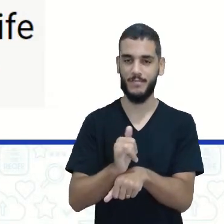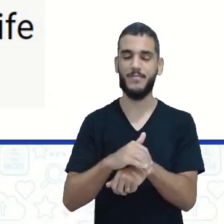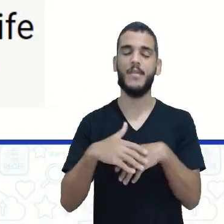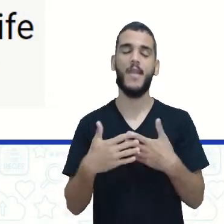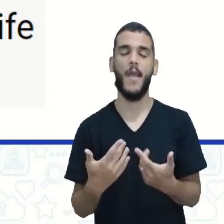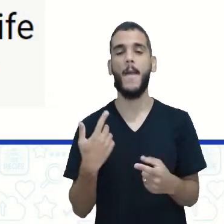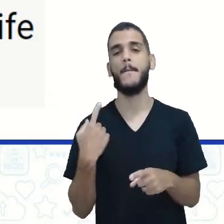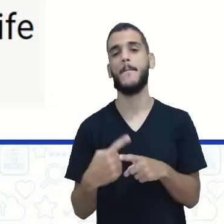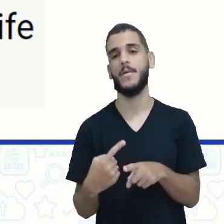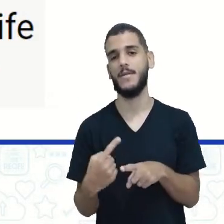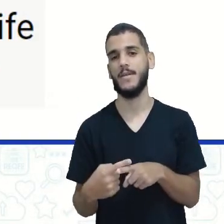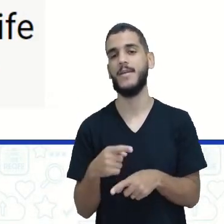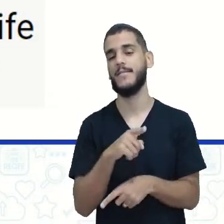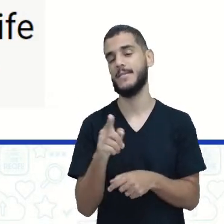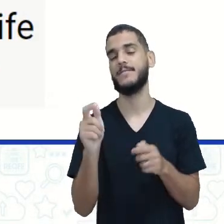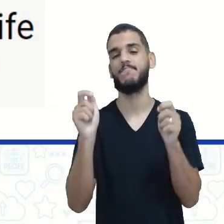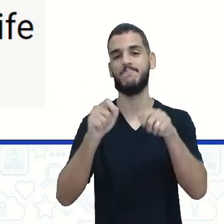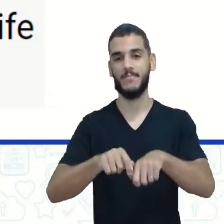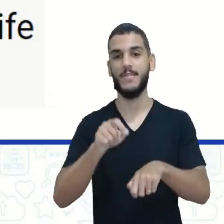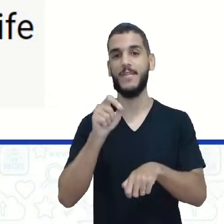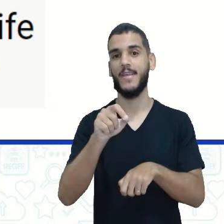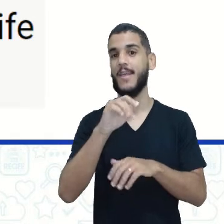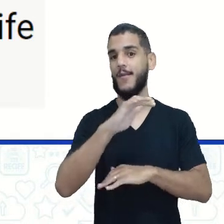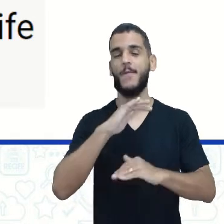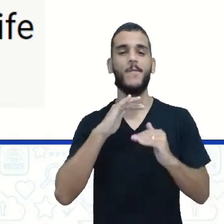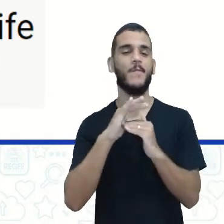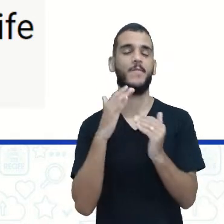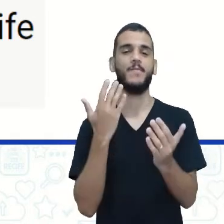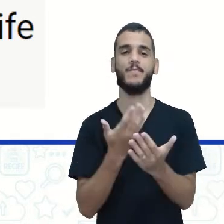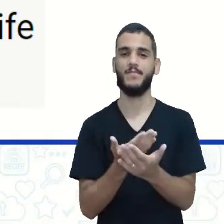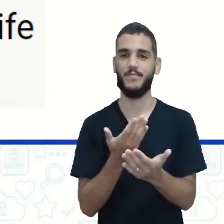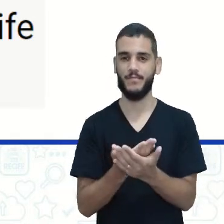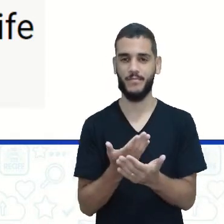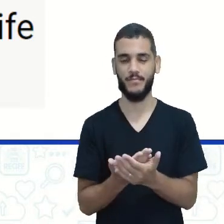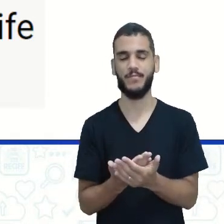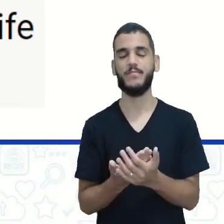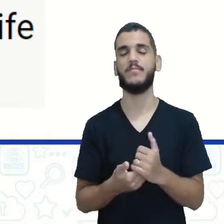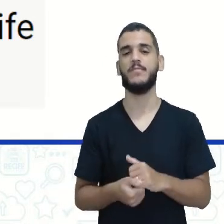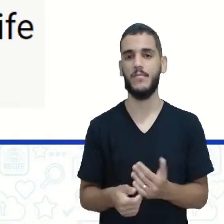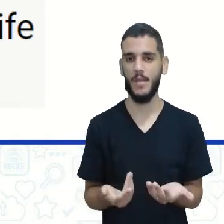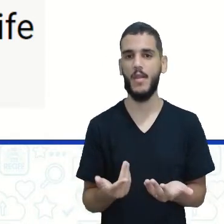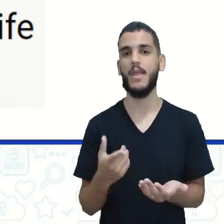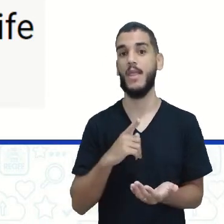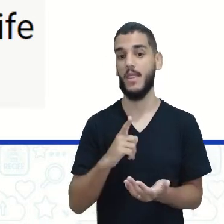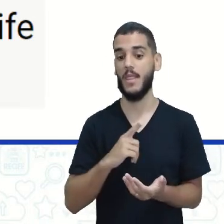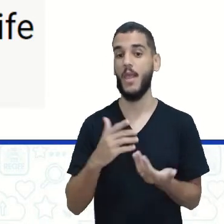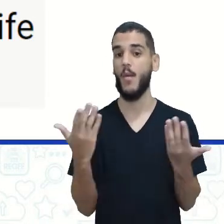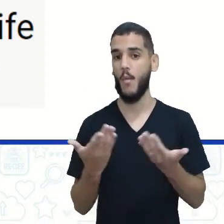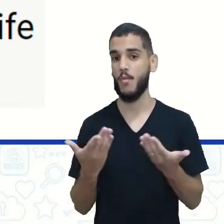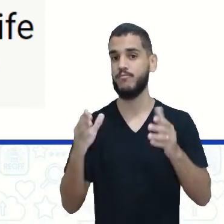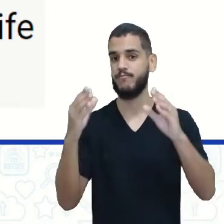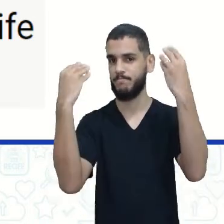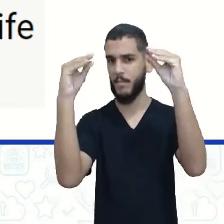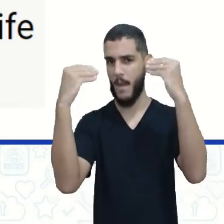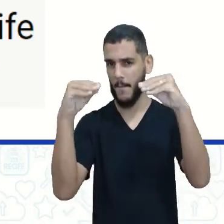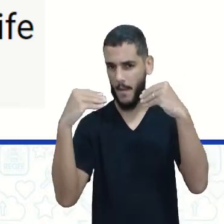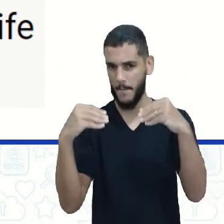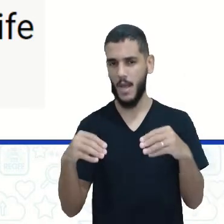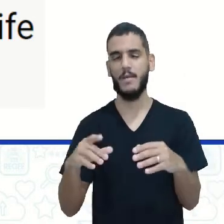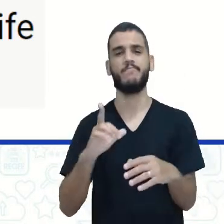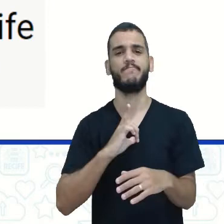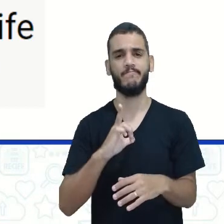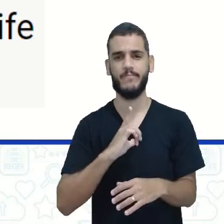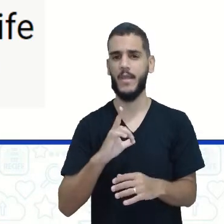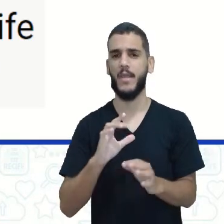Por quê? Porque lá você tem todas essas aulas que foram ao ar, ao vivo. Vocês têm lá para